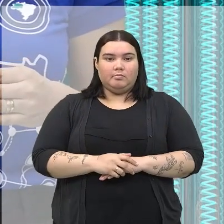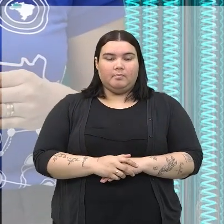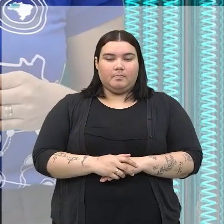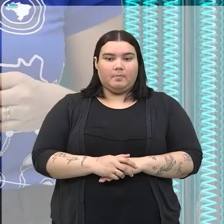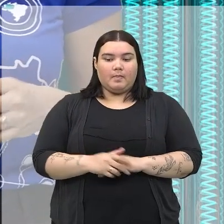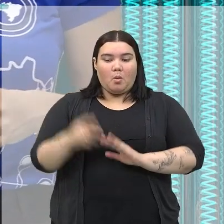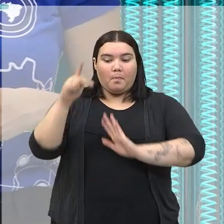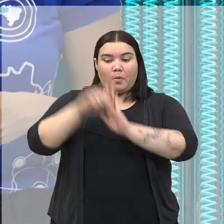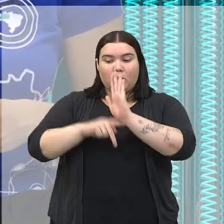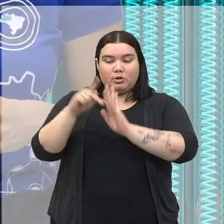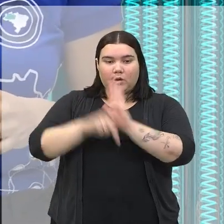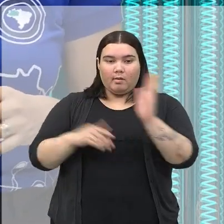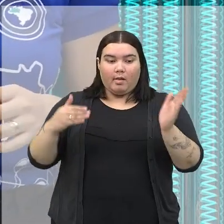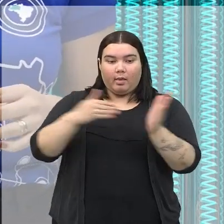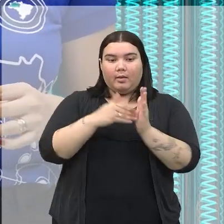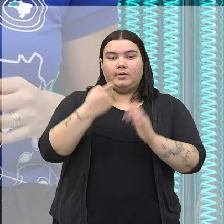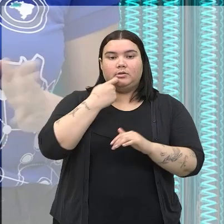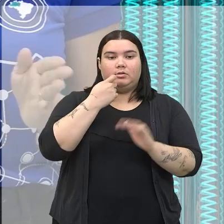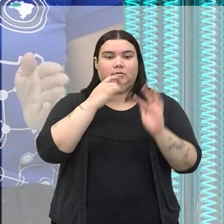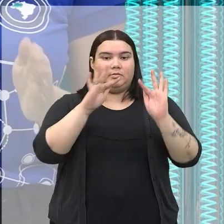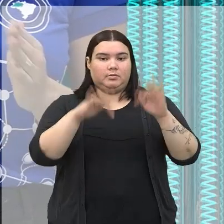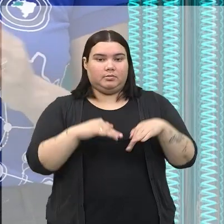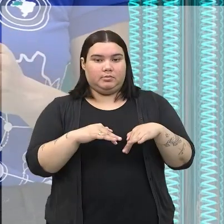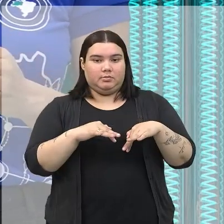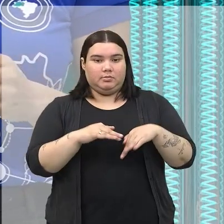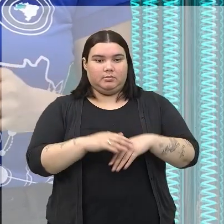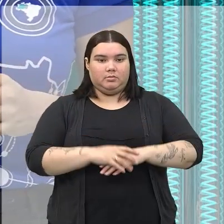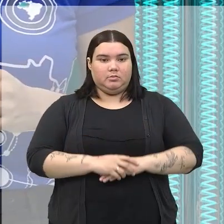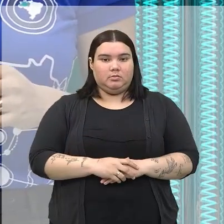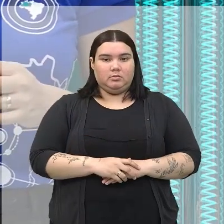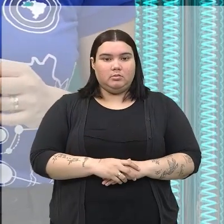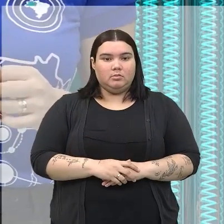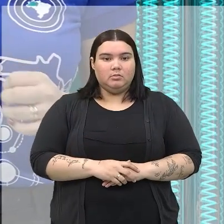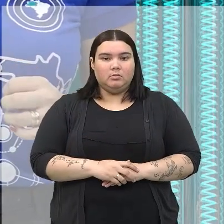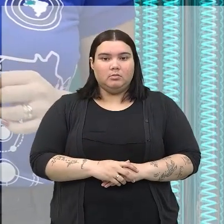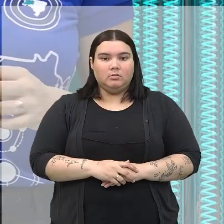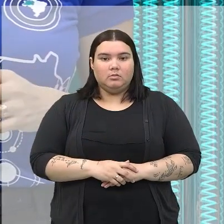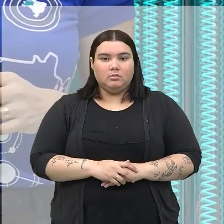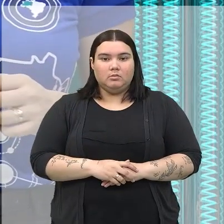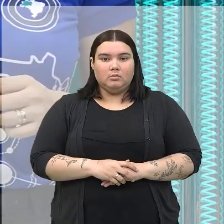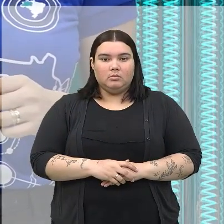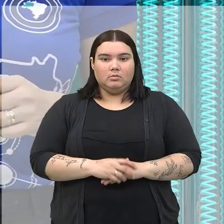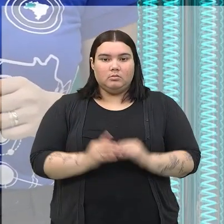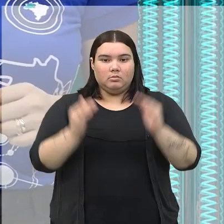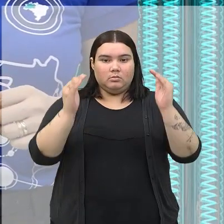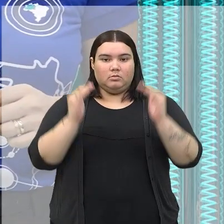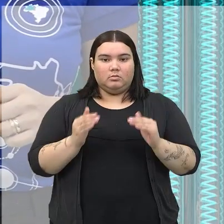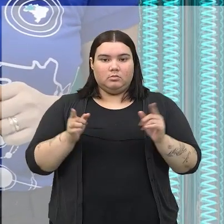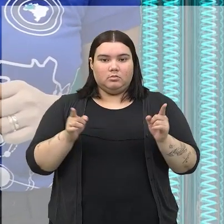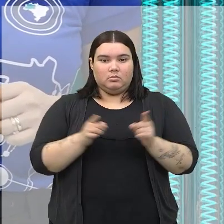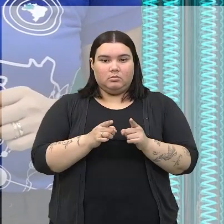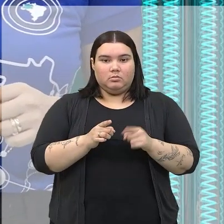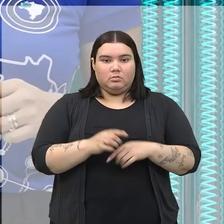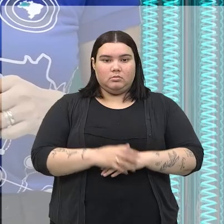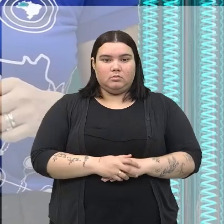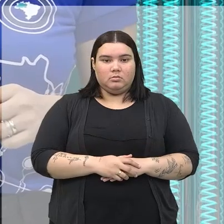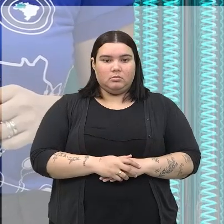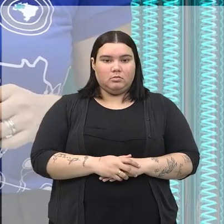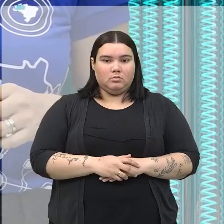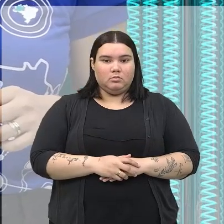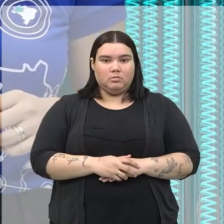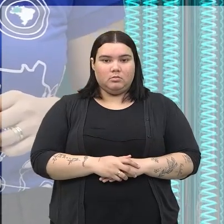até sexta. E aí, ao invés de ser we will, foi contraído para will finish